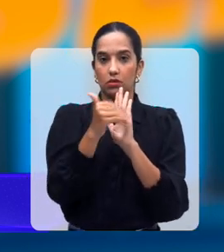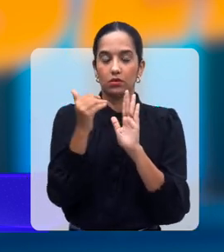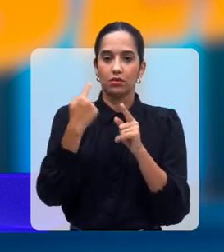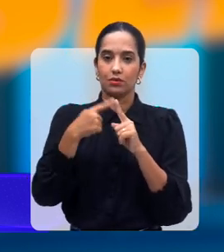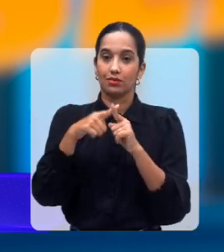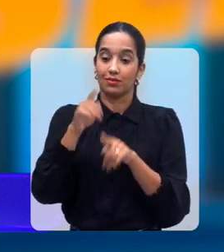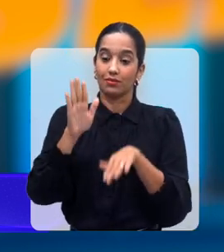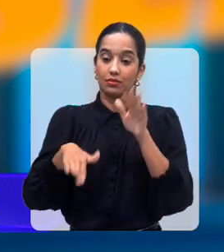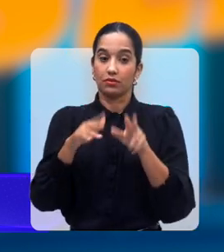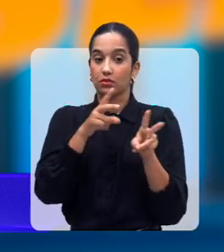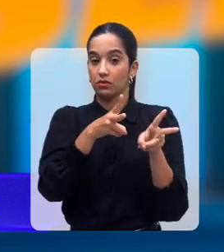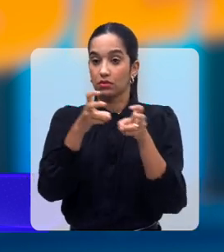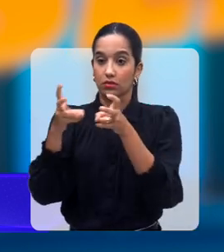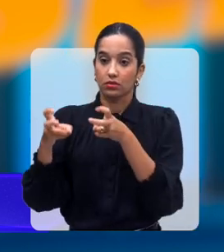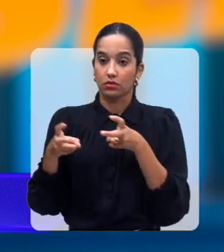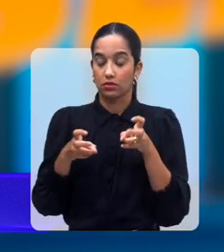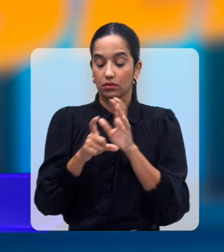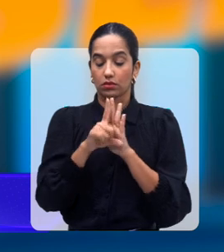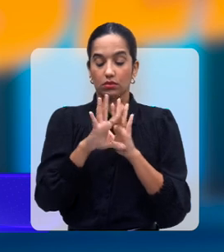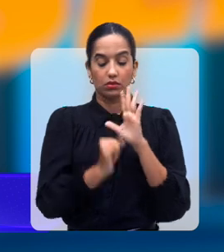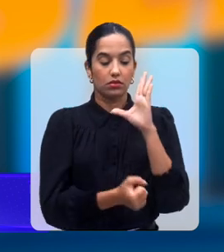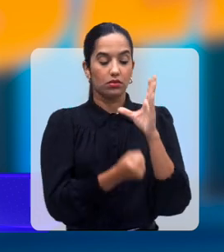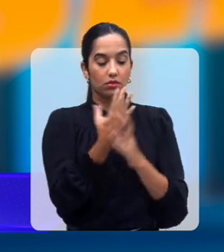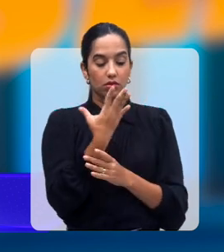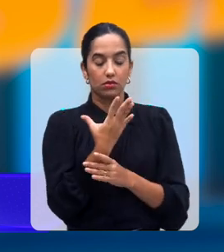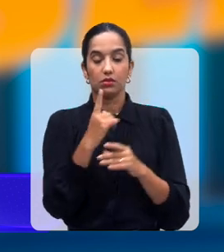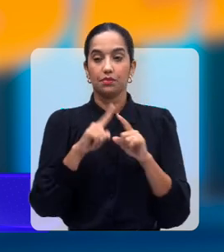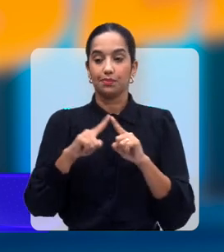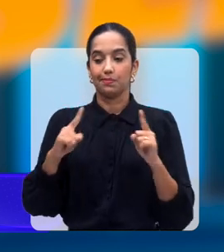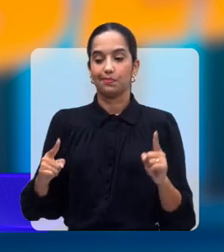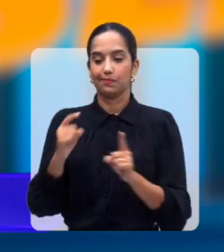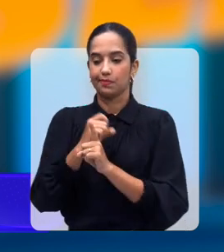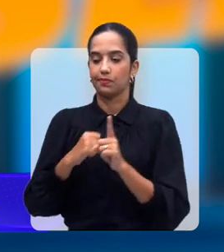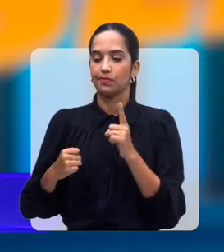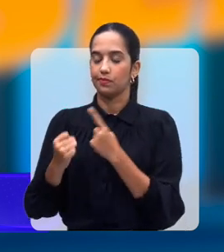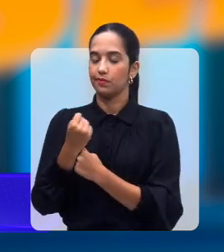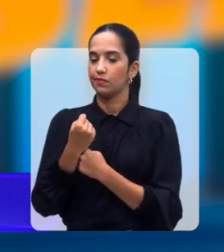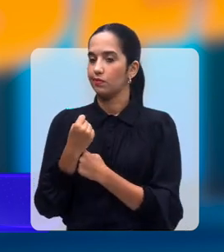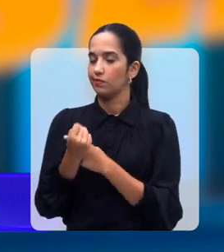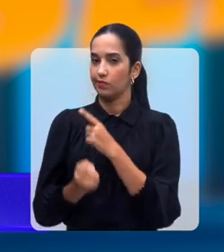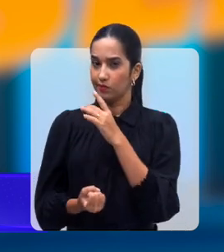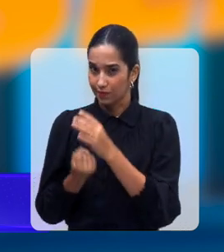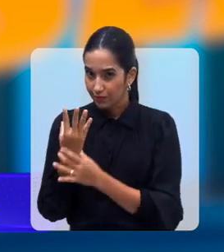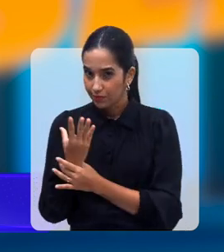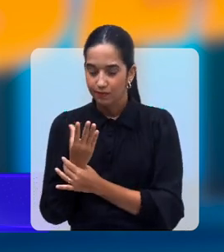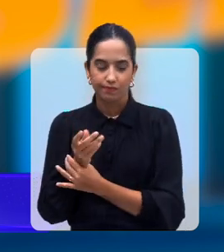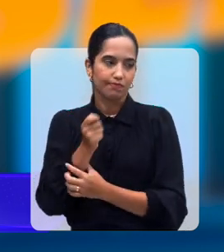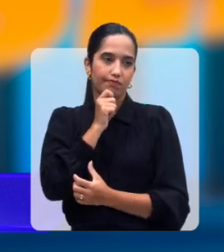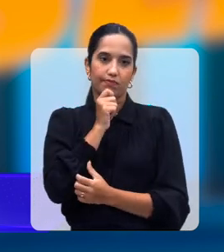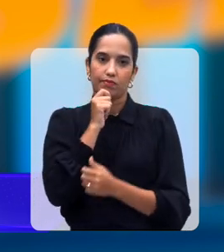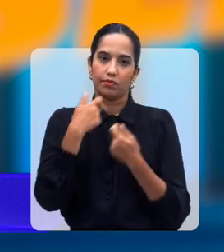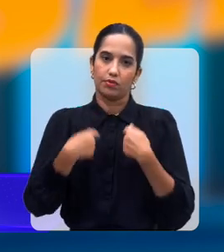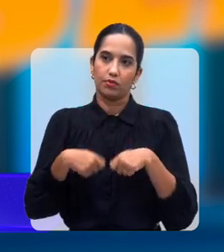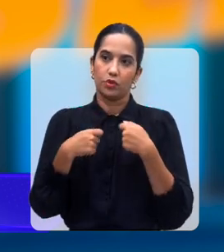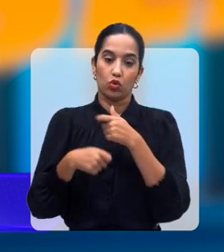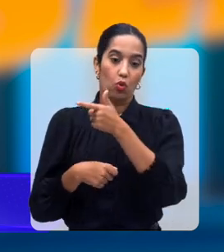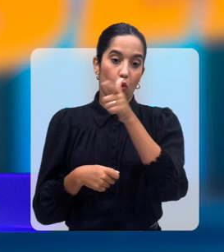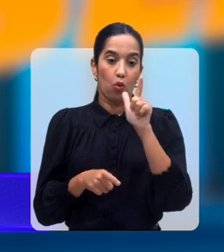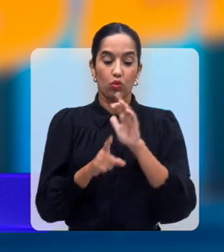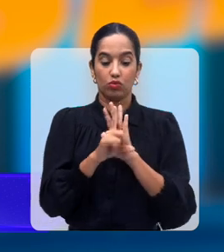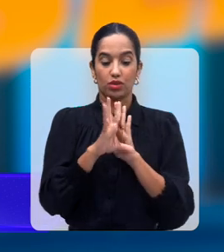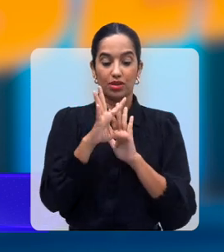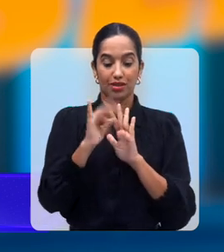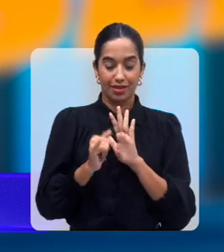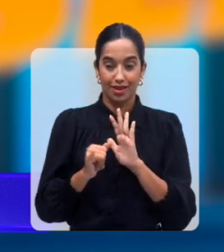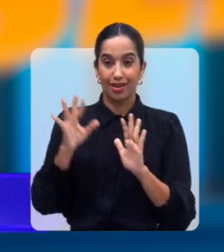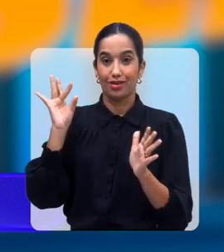que a gente vê muito são leis criadas e nada de executada. E depois tem que fazer uma lei para fazer a